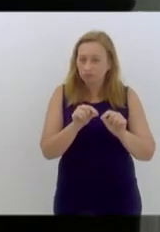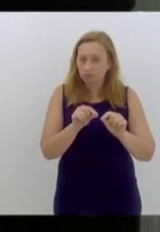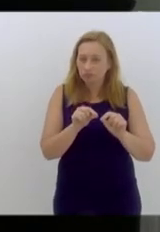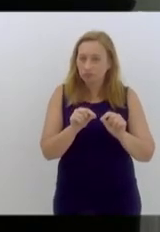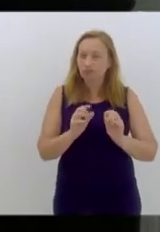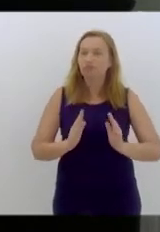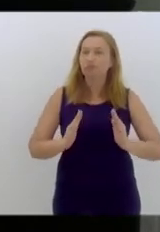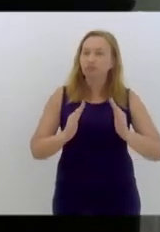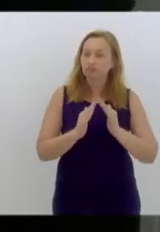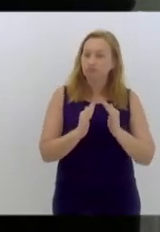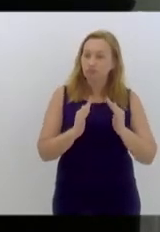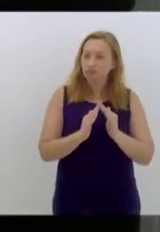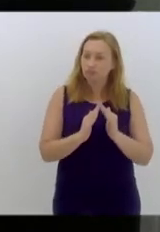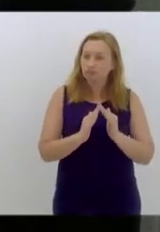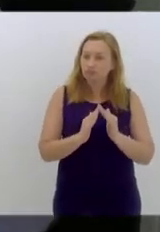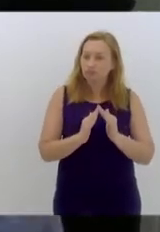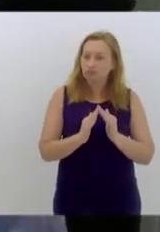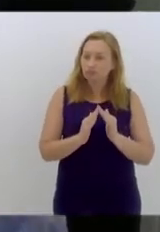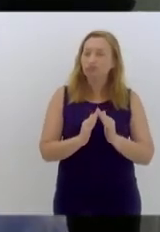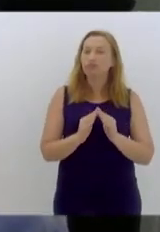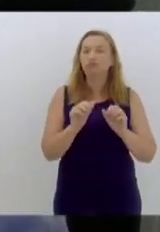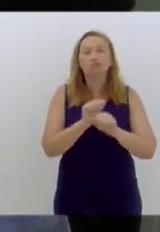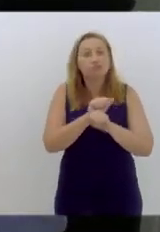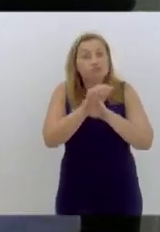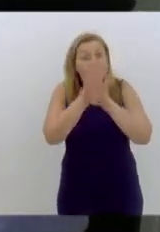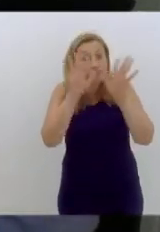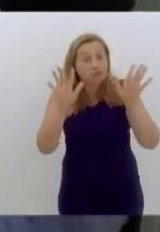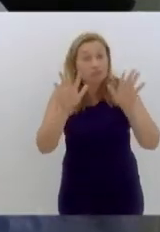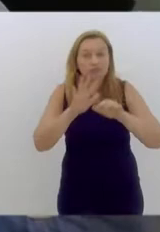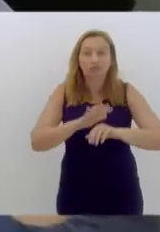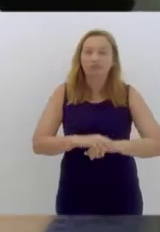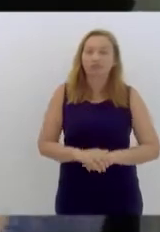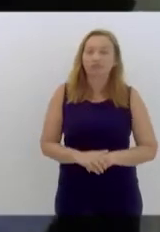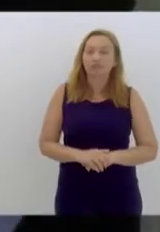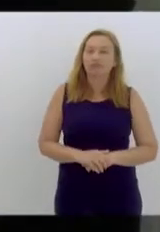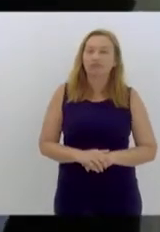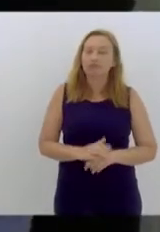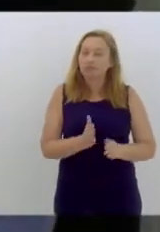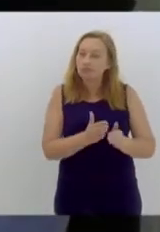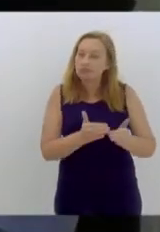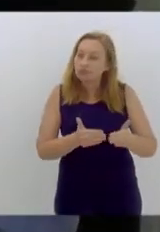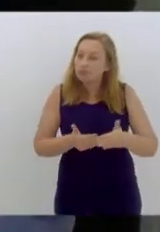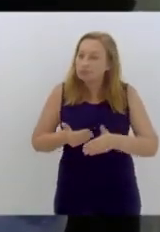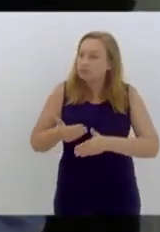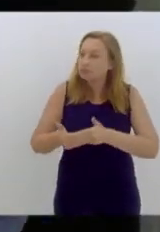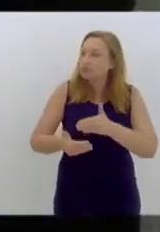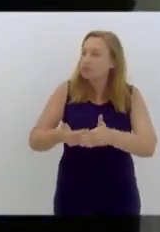desta casa, fica claro que esse processo